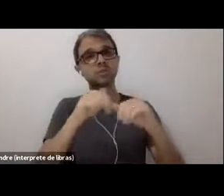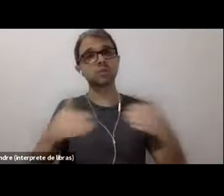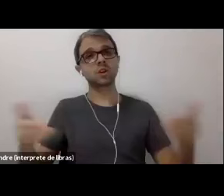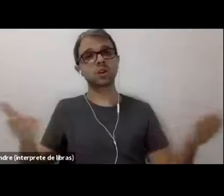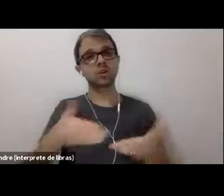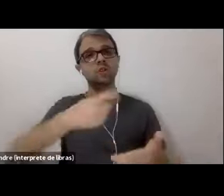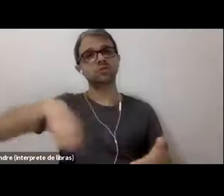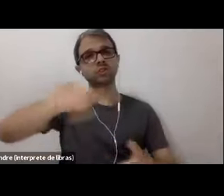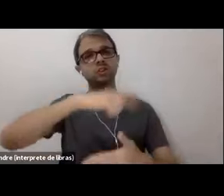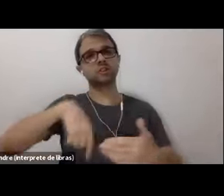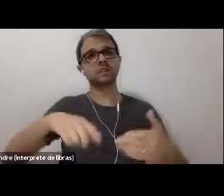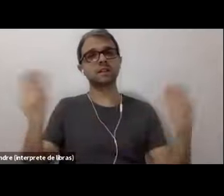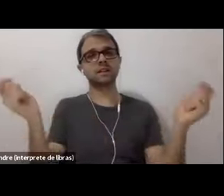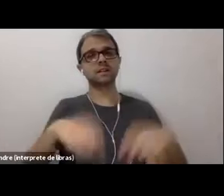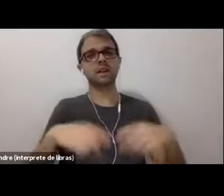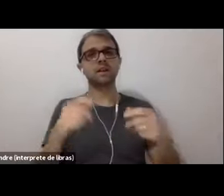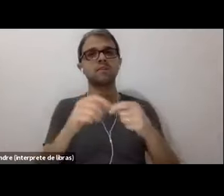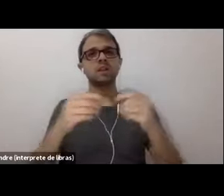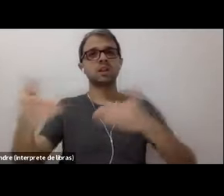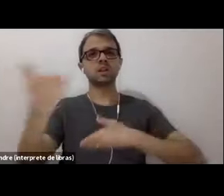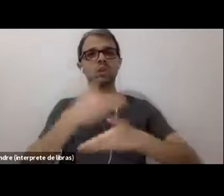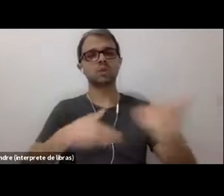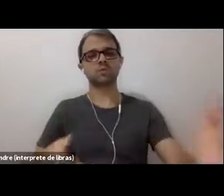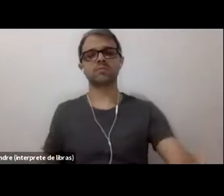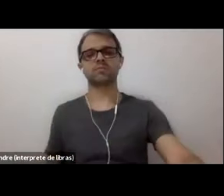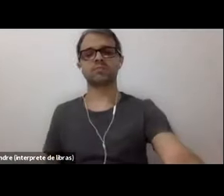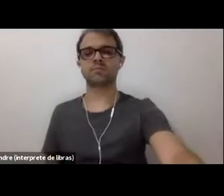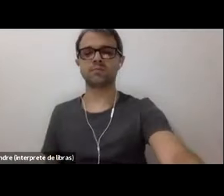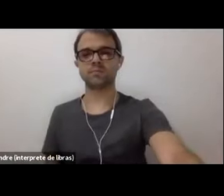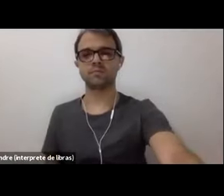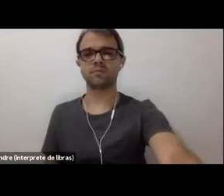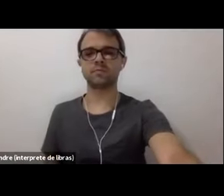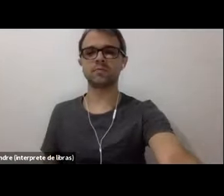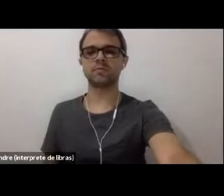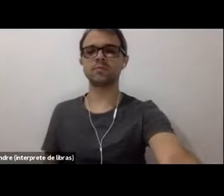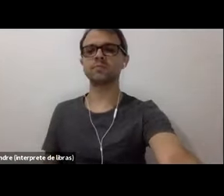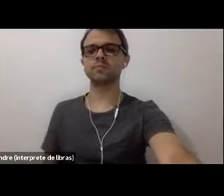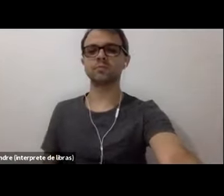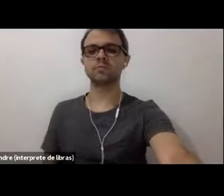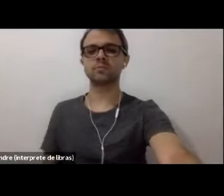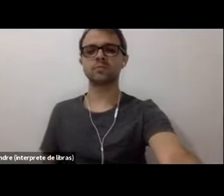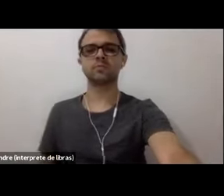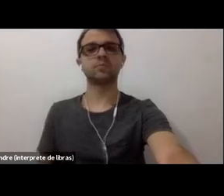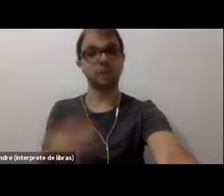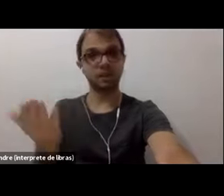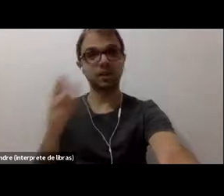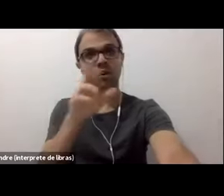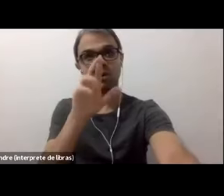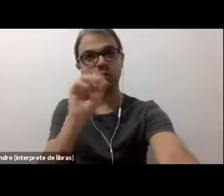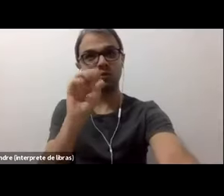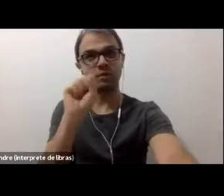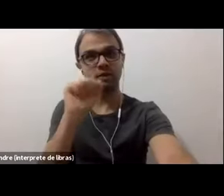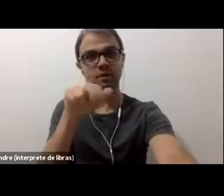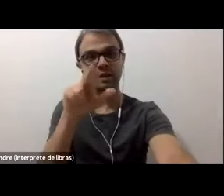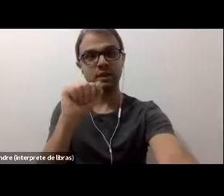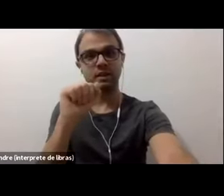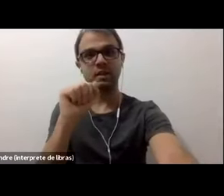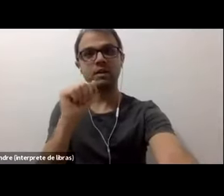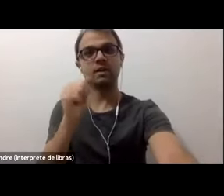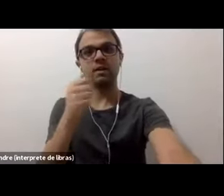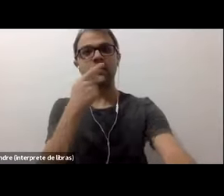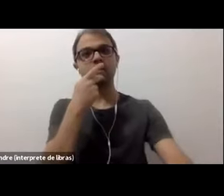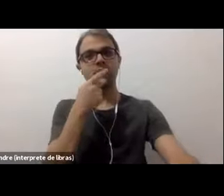vocês. E a Rosana, ela falou dessa importância da gente se conectar, da gente ouvir os